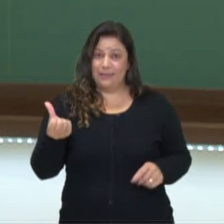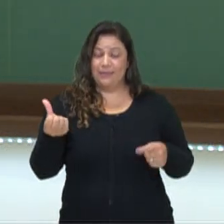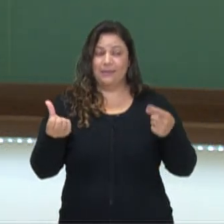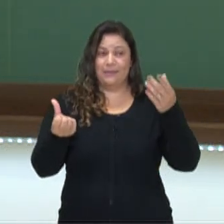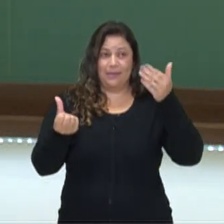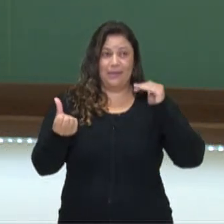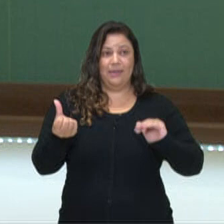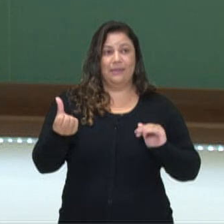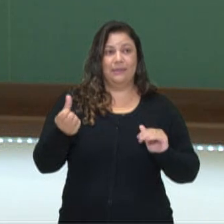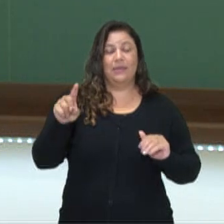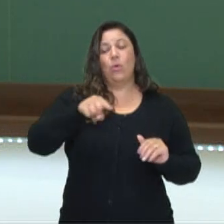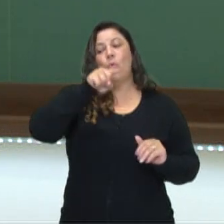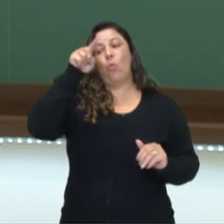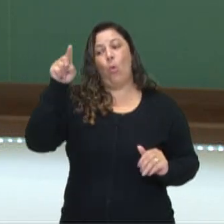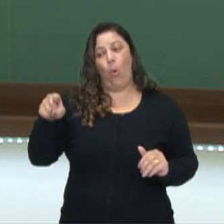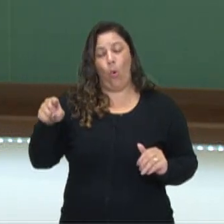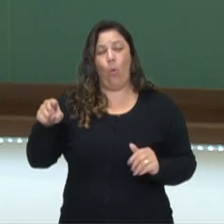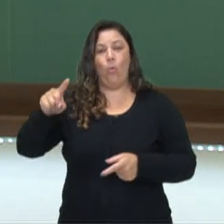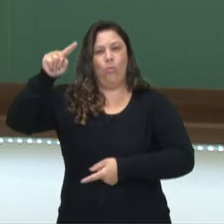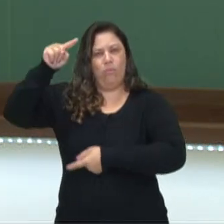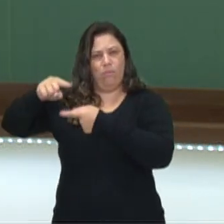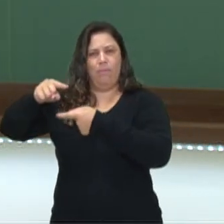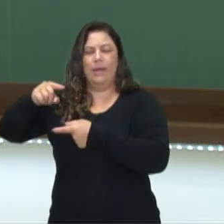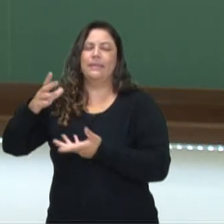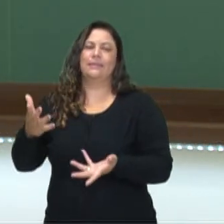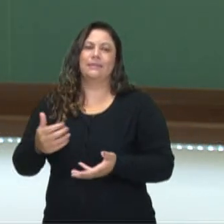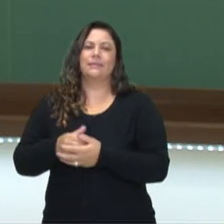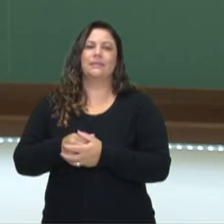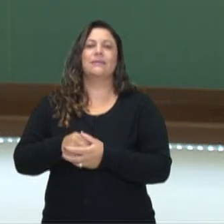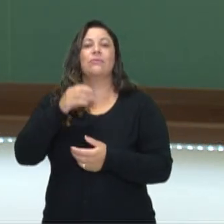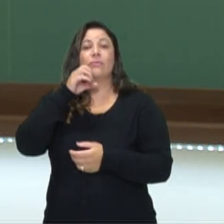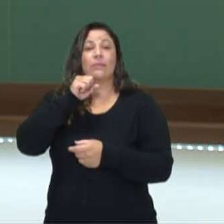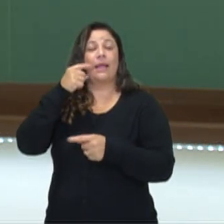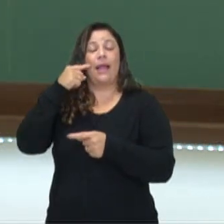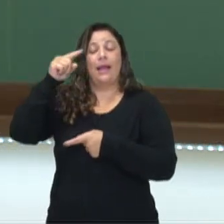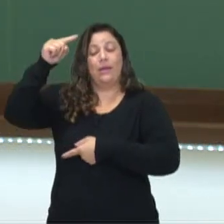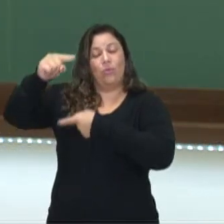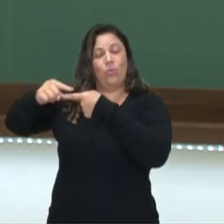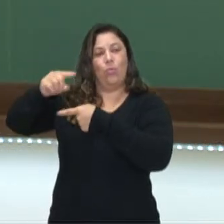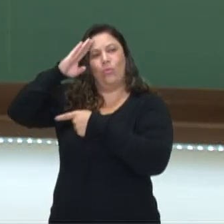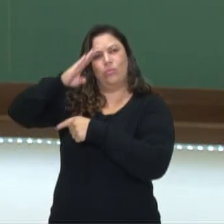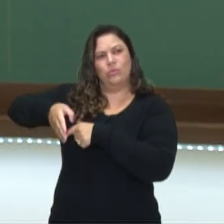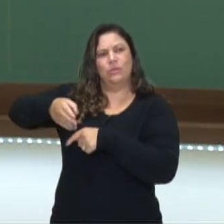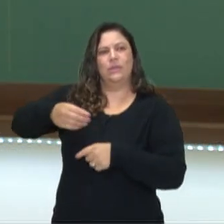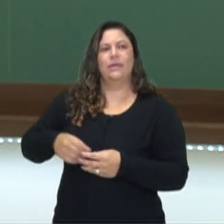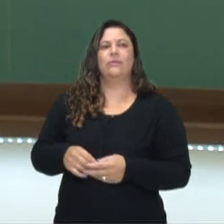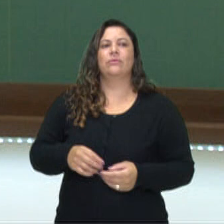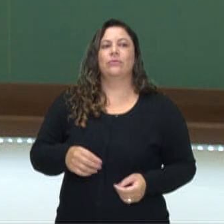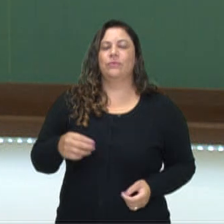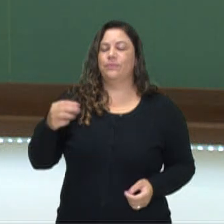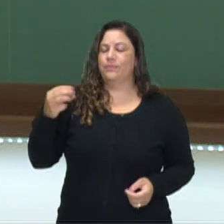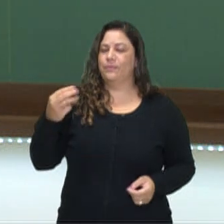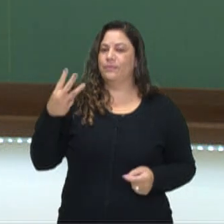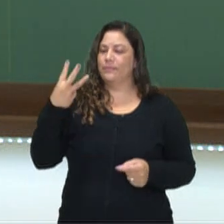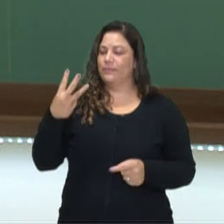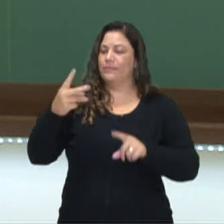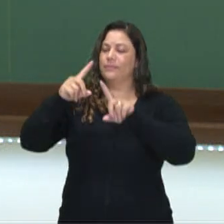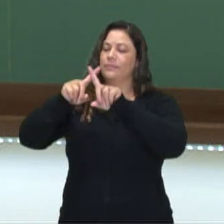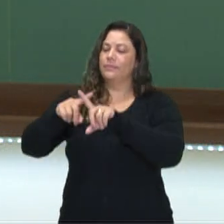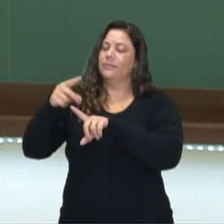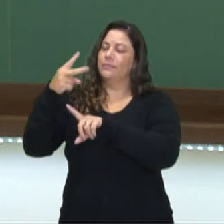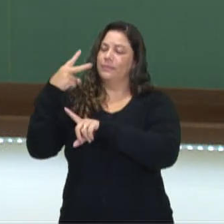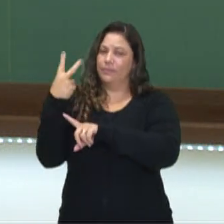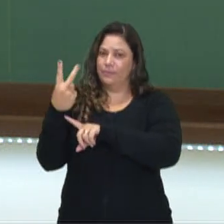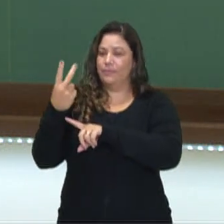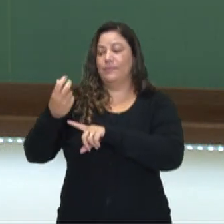fizer pelo algoritmo curto, é só fazer o quê? 3 vezes 2, 6. Não foi ninguém para a dezena,